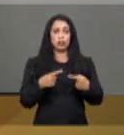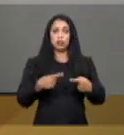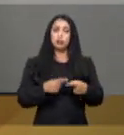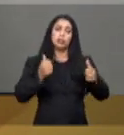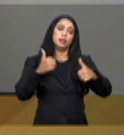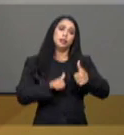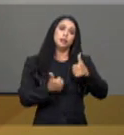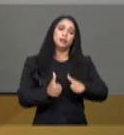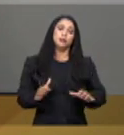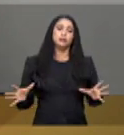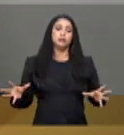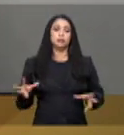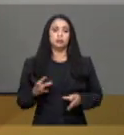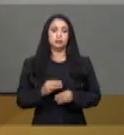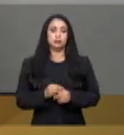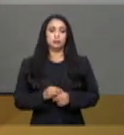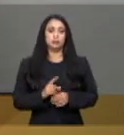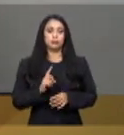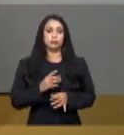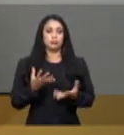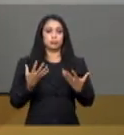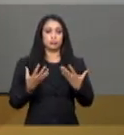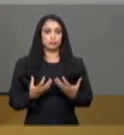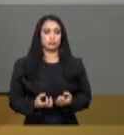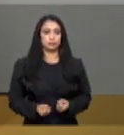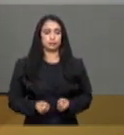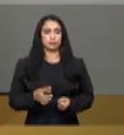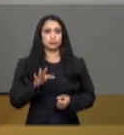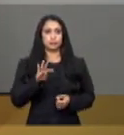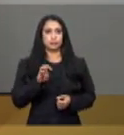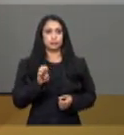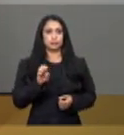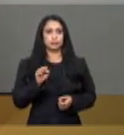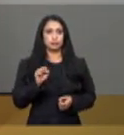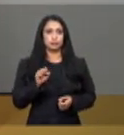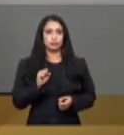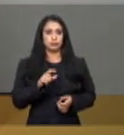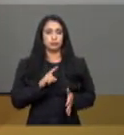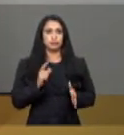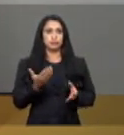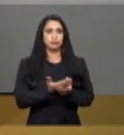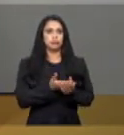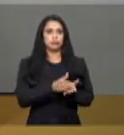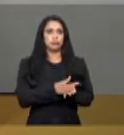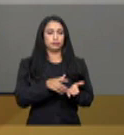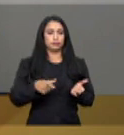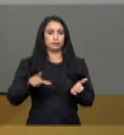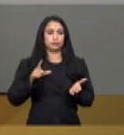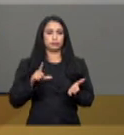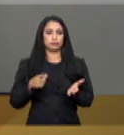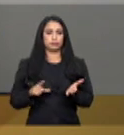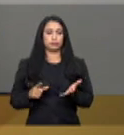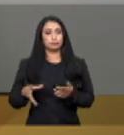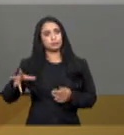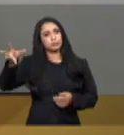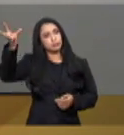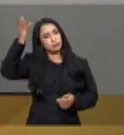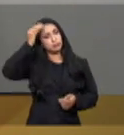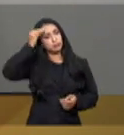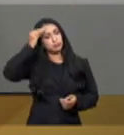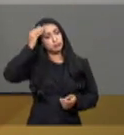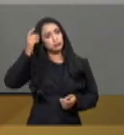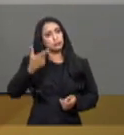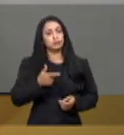examinada e concluída. O não acolhimento da tese posta naqueles precedentes decorreu do entendimento de que